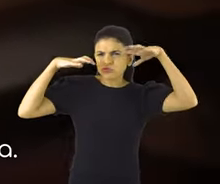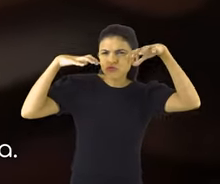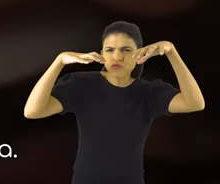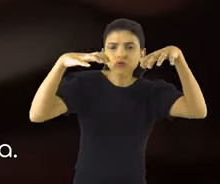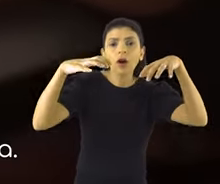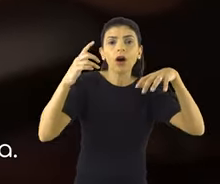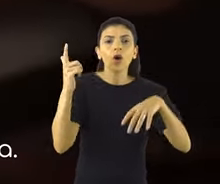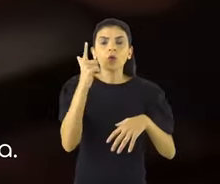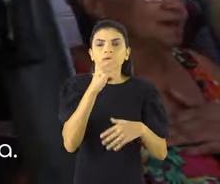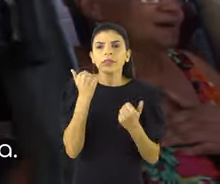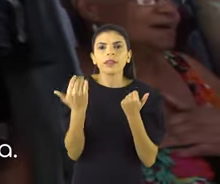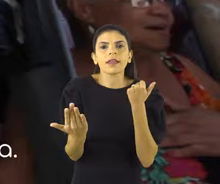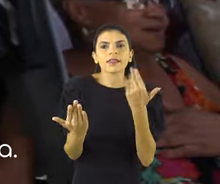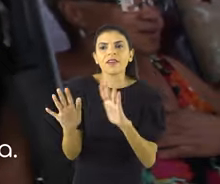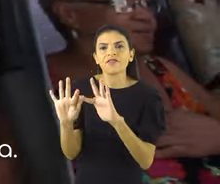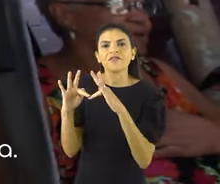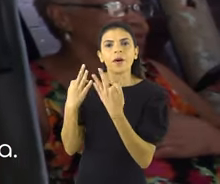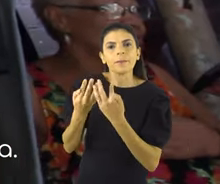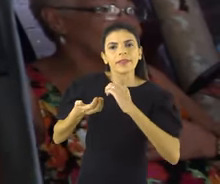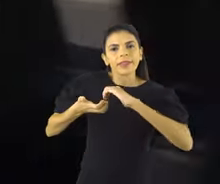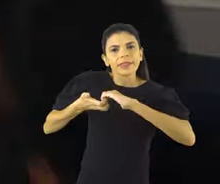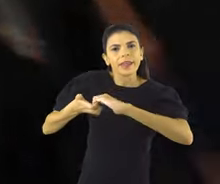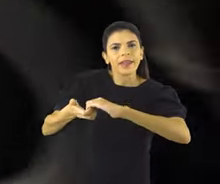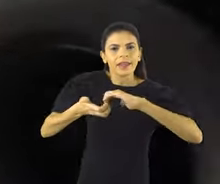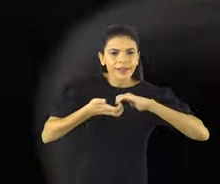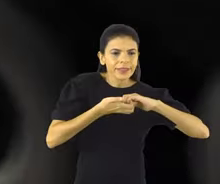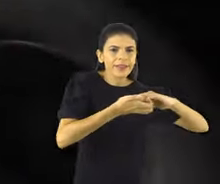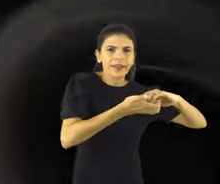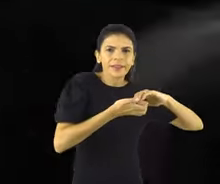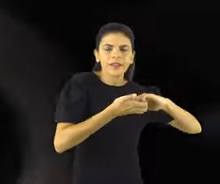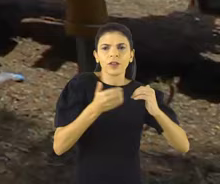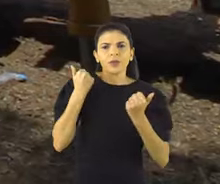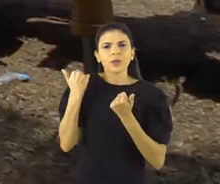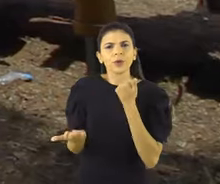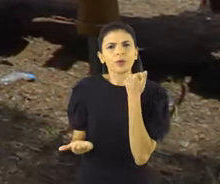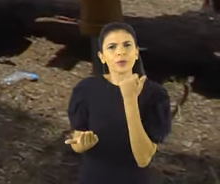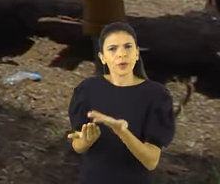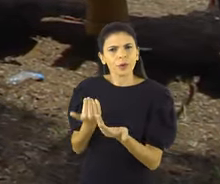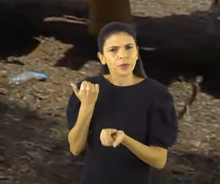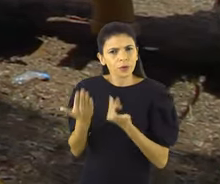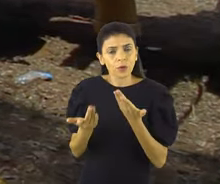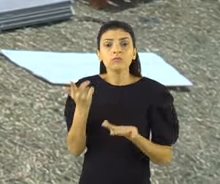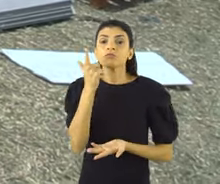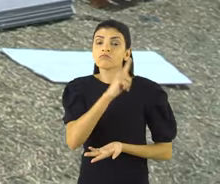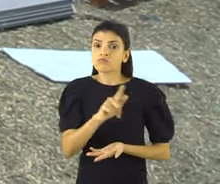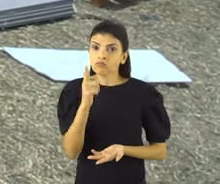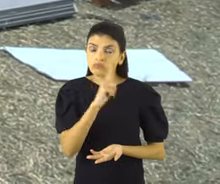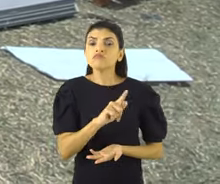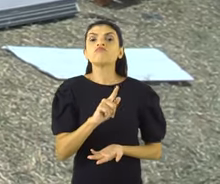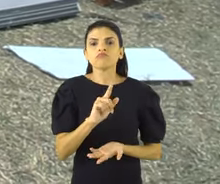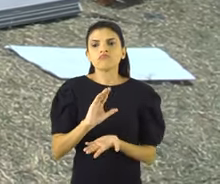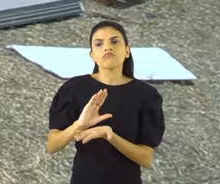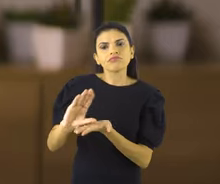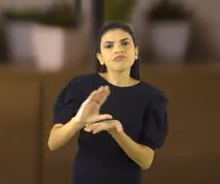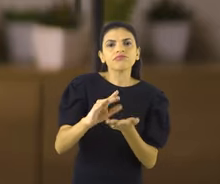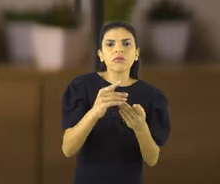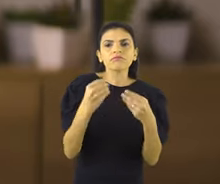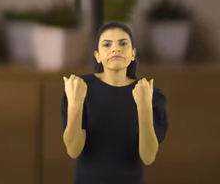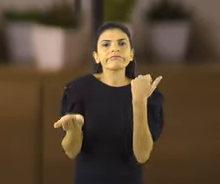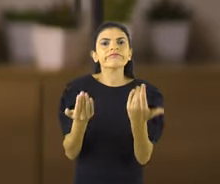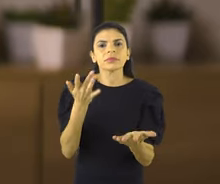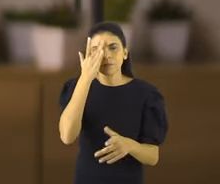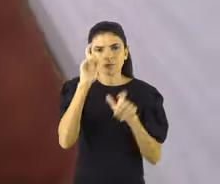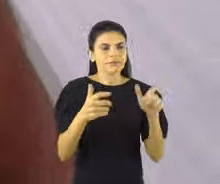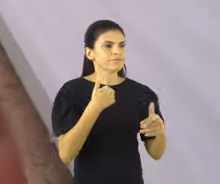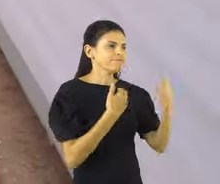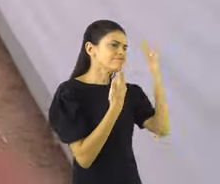que a gente ia dar uma quantidade de telha para cada família. A gente já tinha conseguido doações de telha e a gente começou